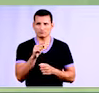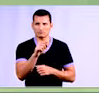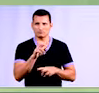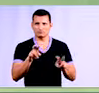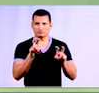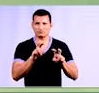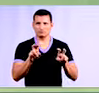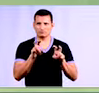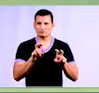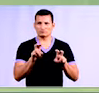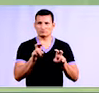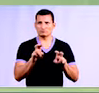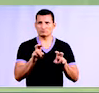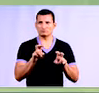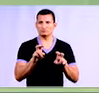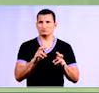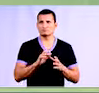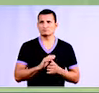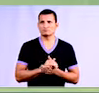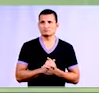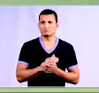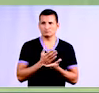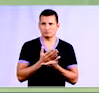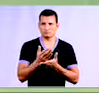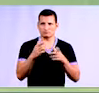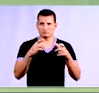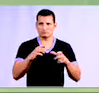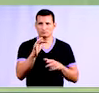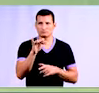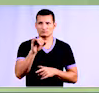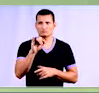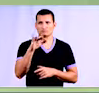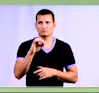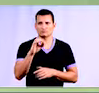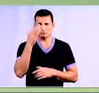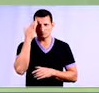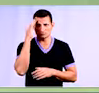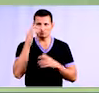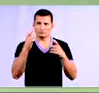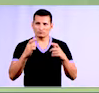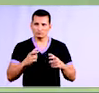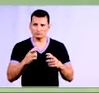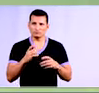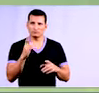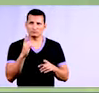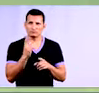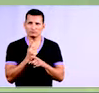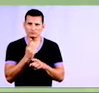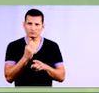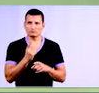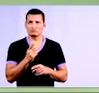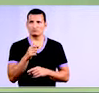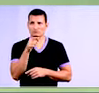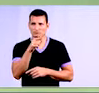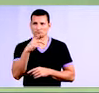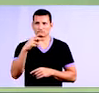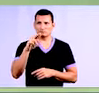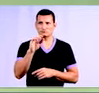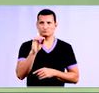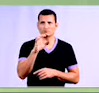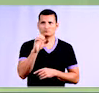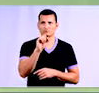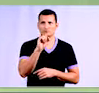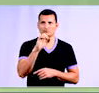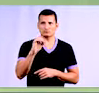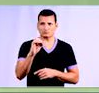partir do endereço físico, entenda onde está localizado esse processo.